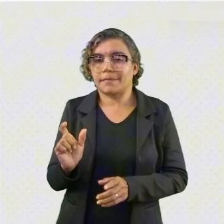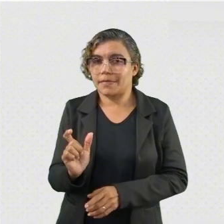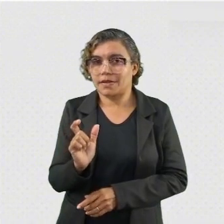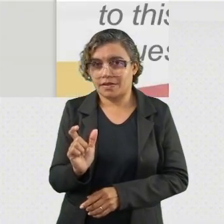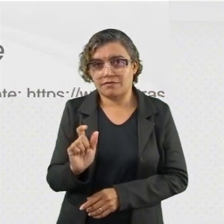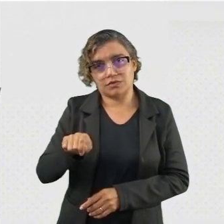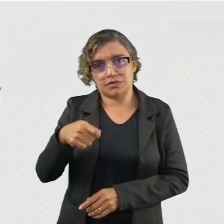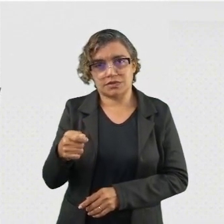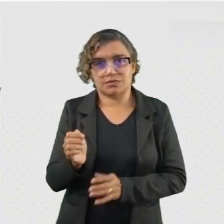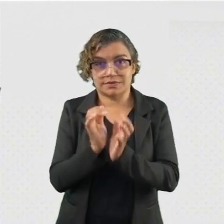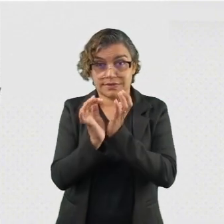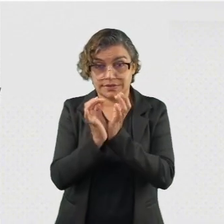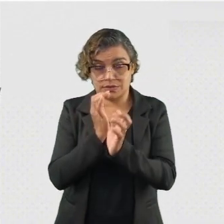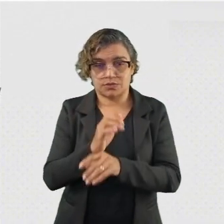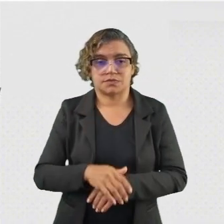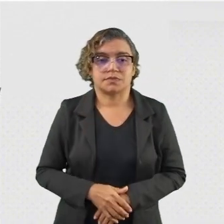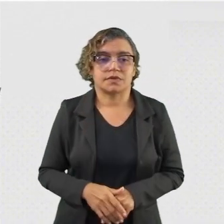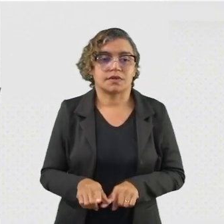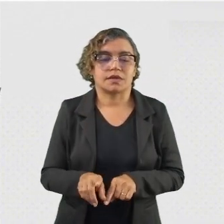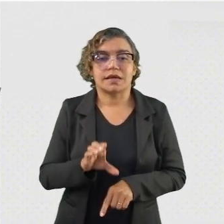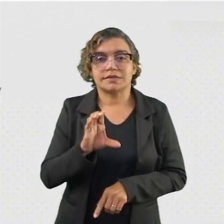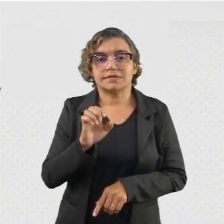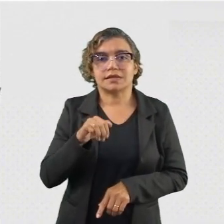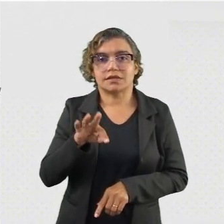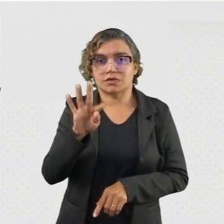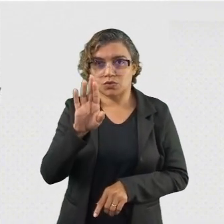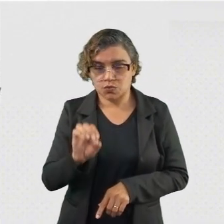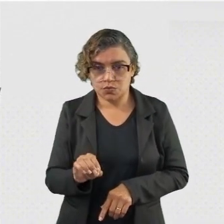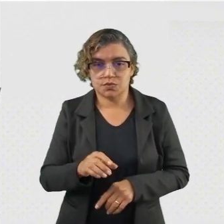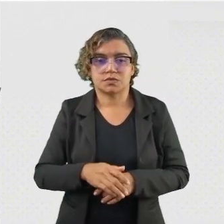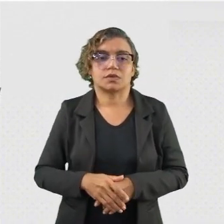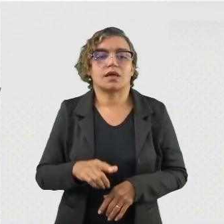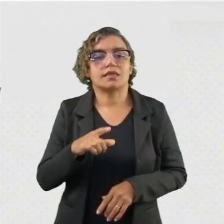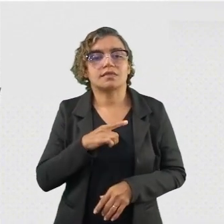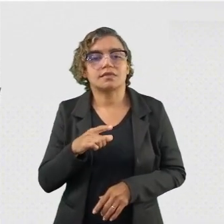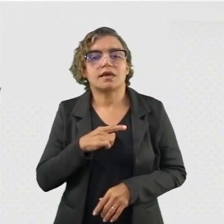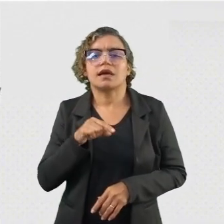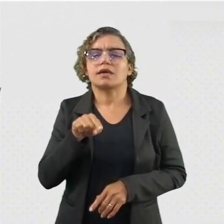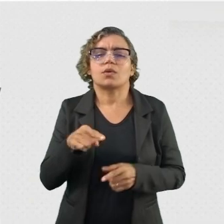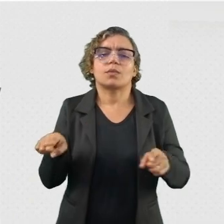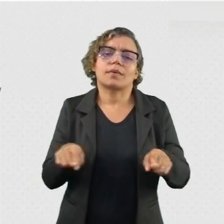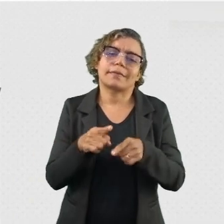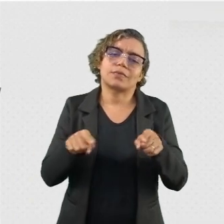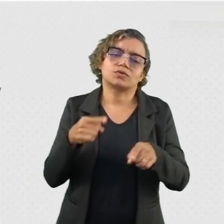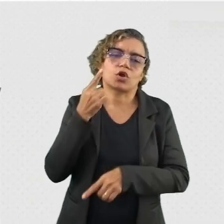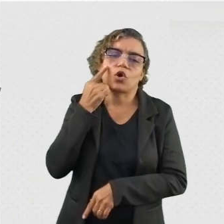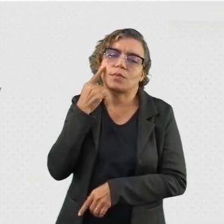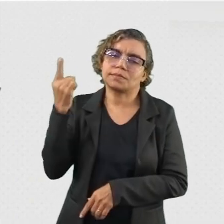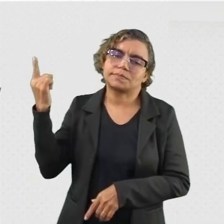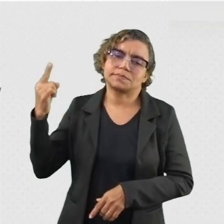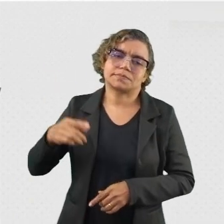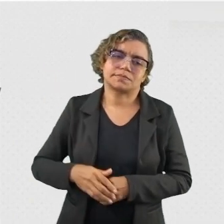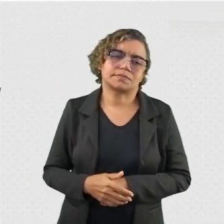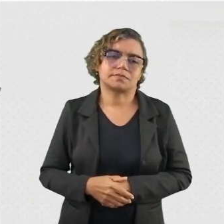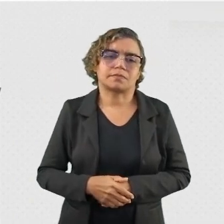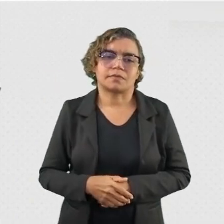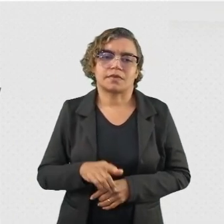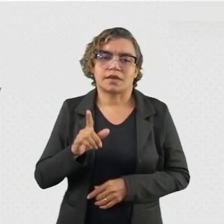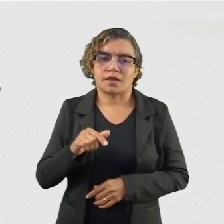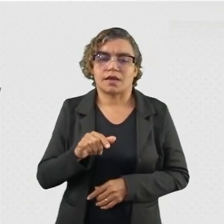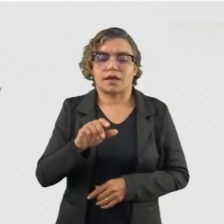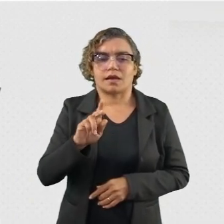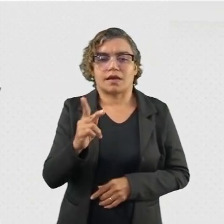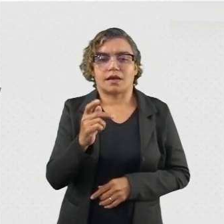bom? Outra questão, aqui tem um fragmento de uma música do Harry Styles. Harry Styles é um